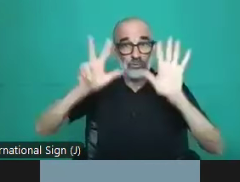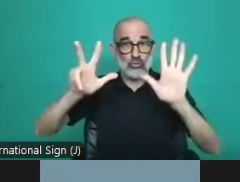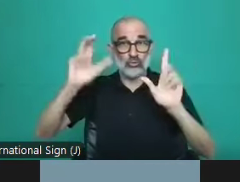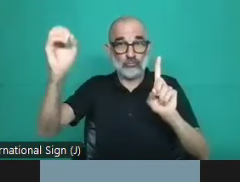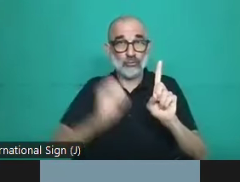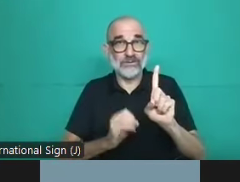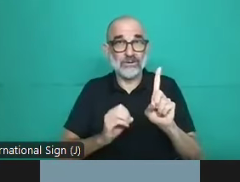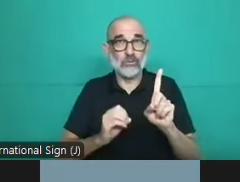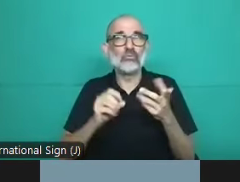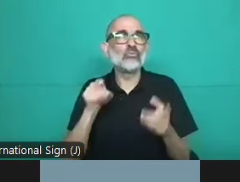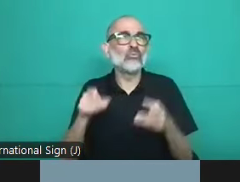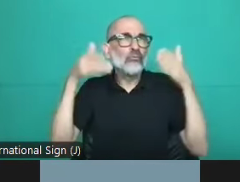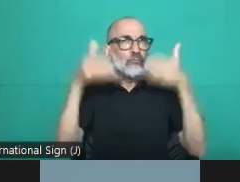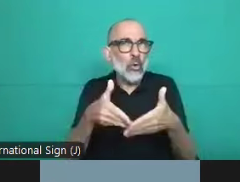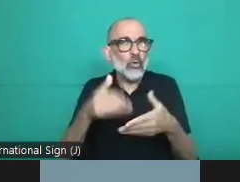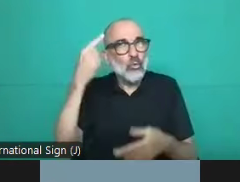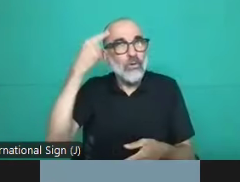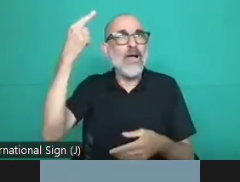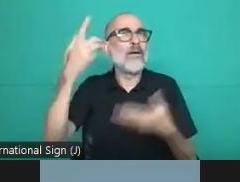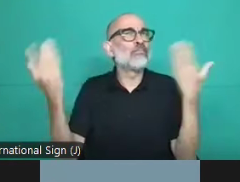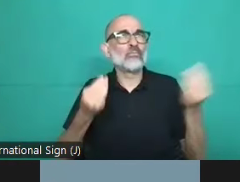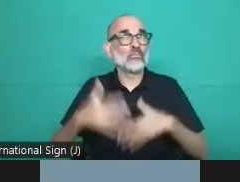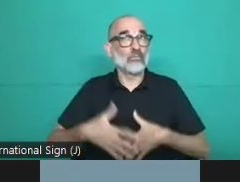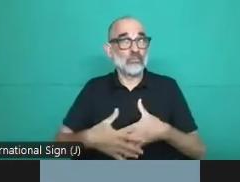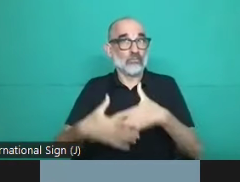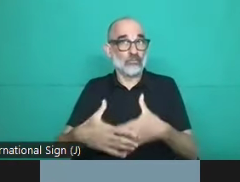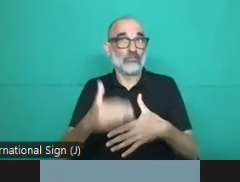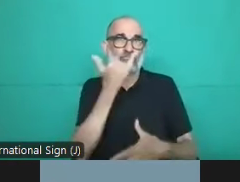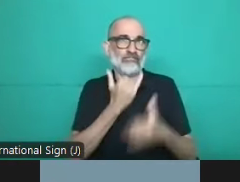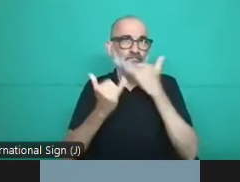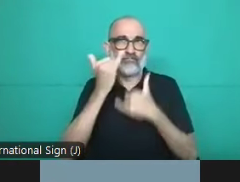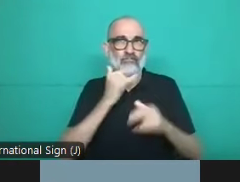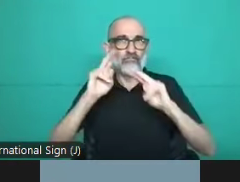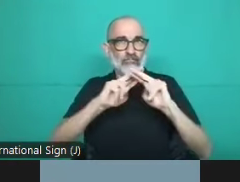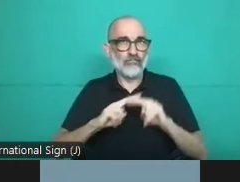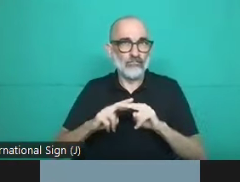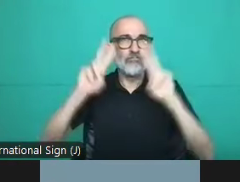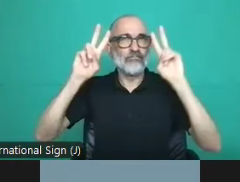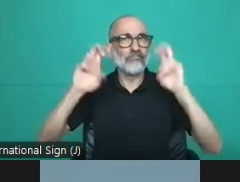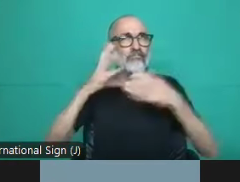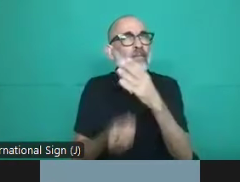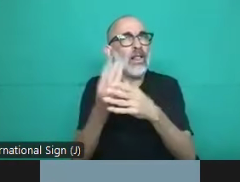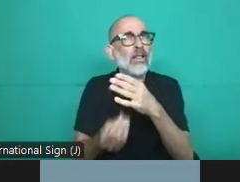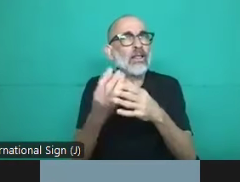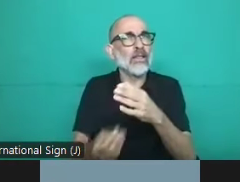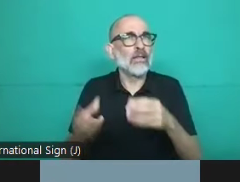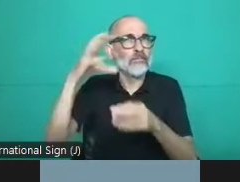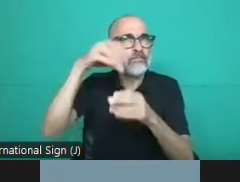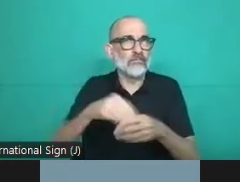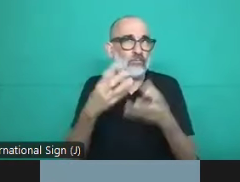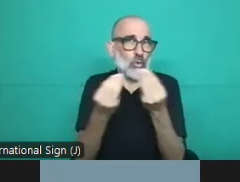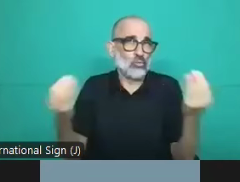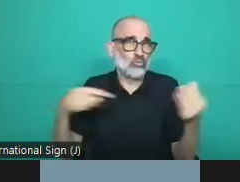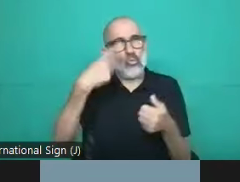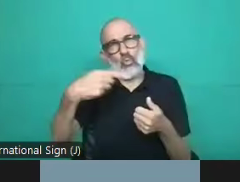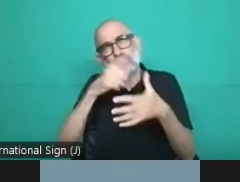uma falha para estabelecer uma explicação adequada e oportuna do problema de saúde que tem um paciente e a comunicação da explicação de